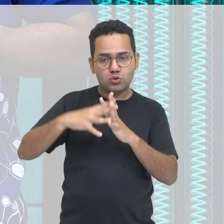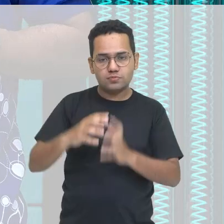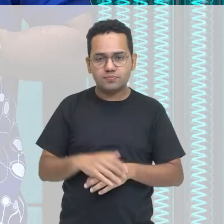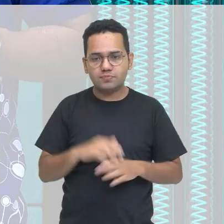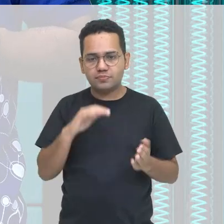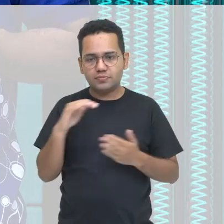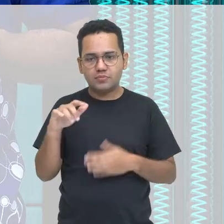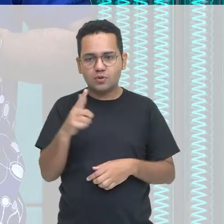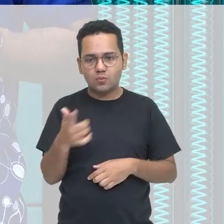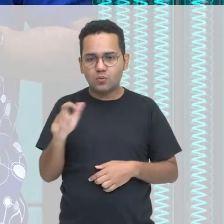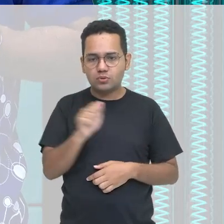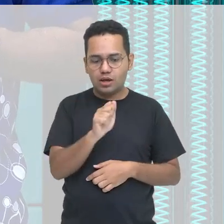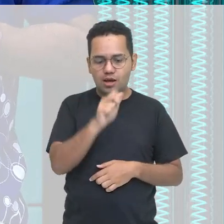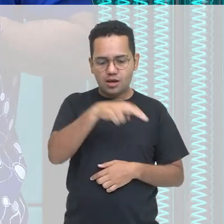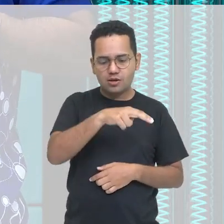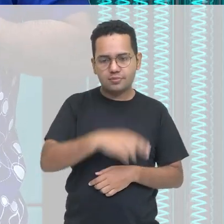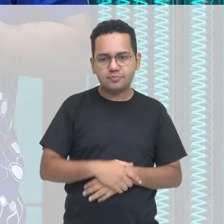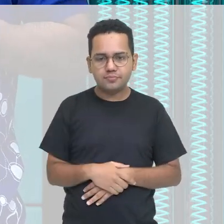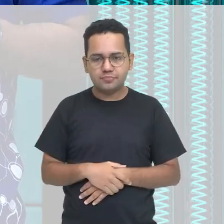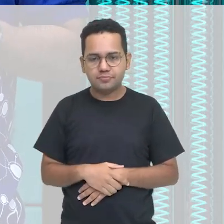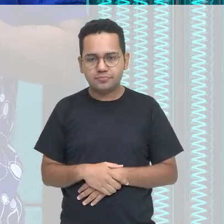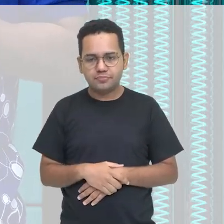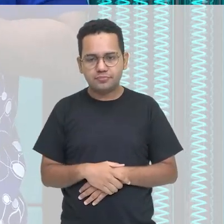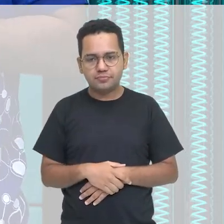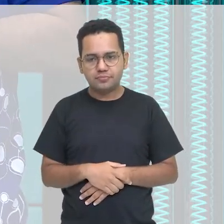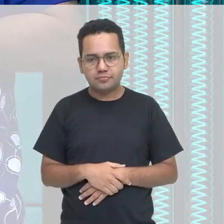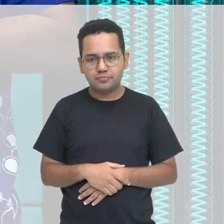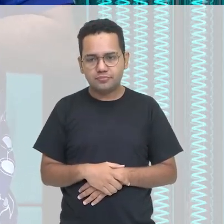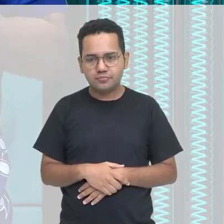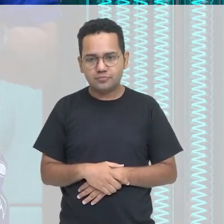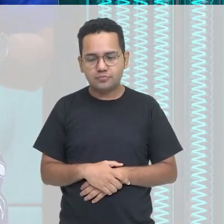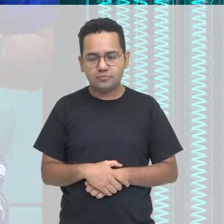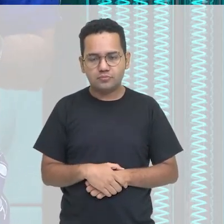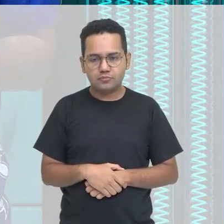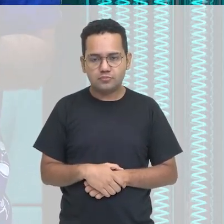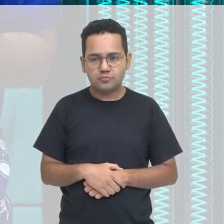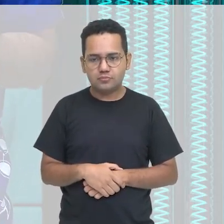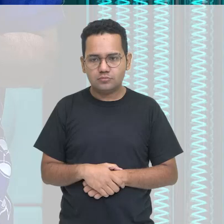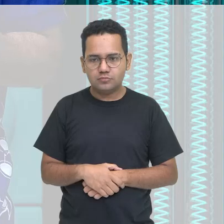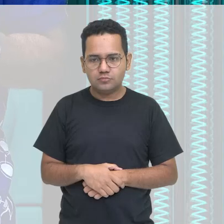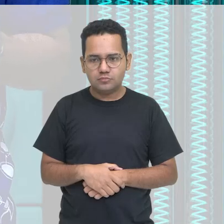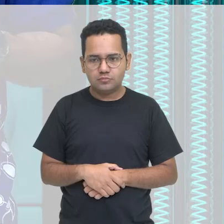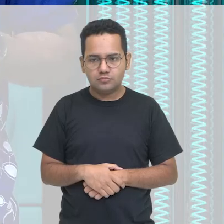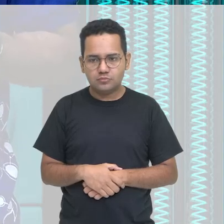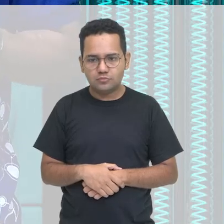vowel sound, e an antes de uma palavra que tem